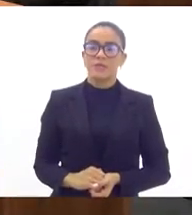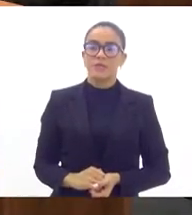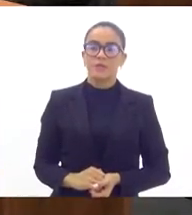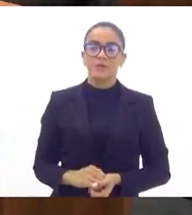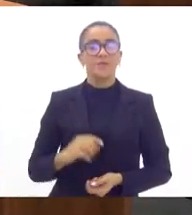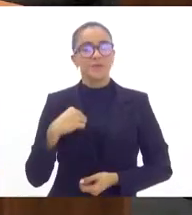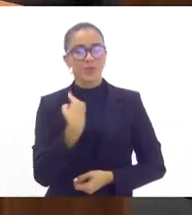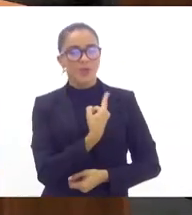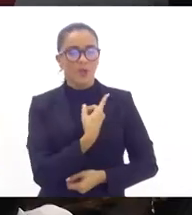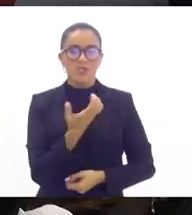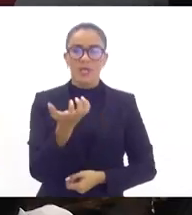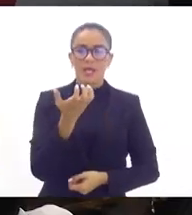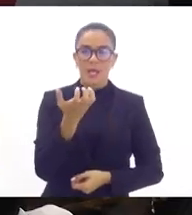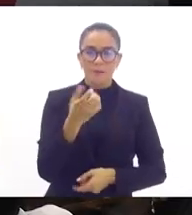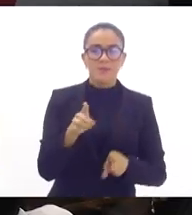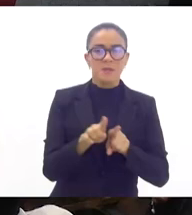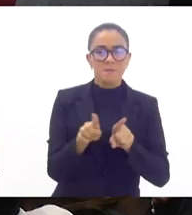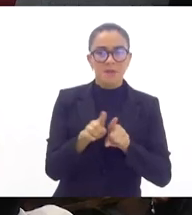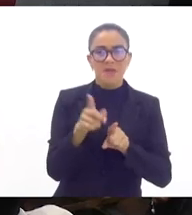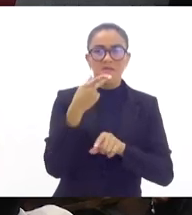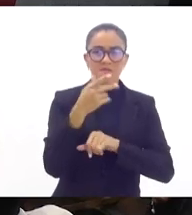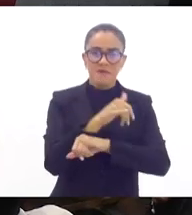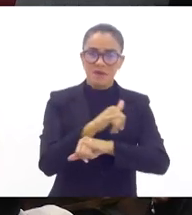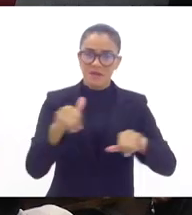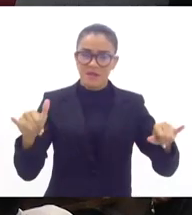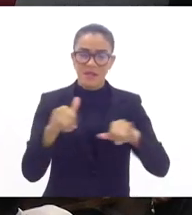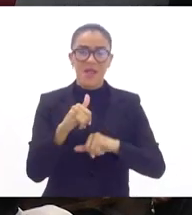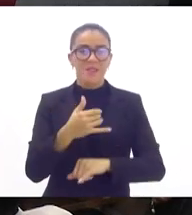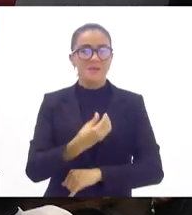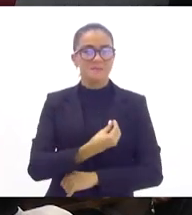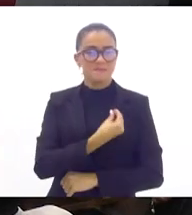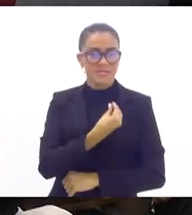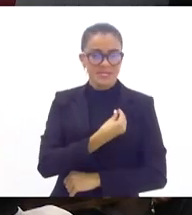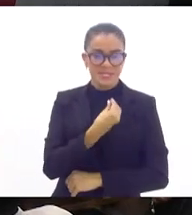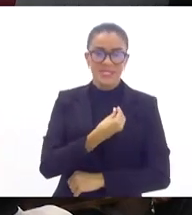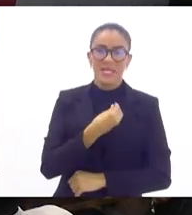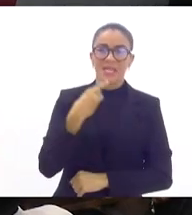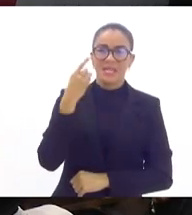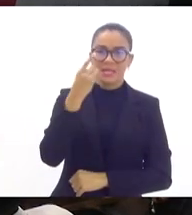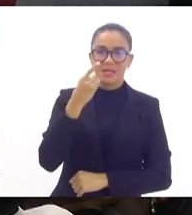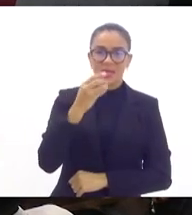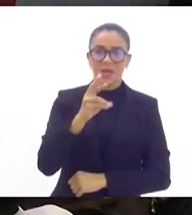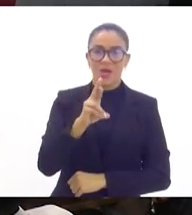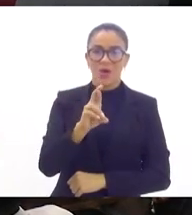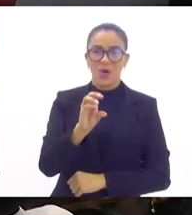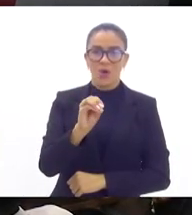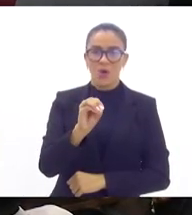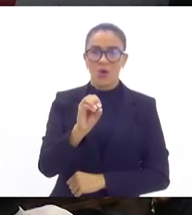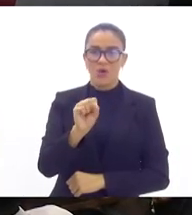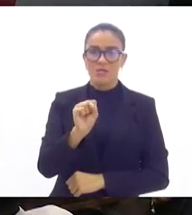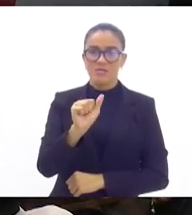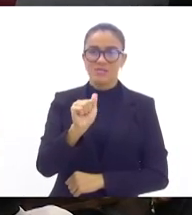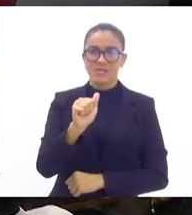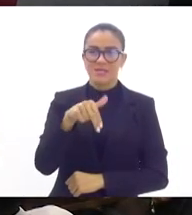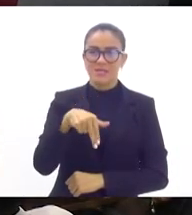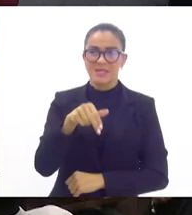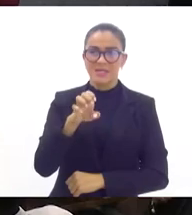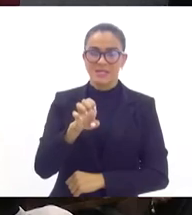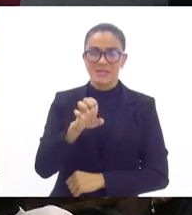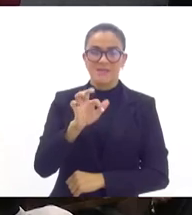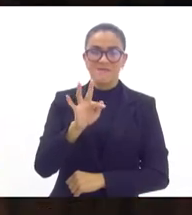nós queremos registrar presença da deputada Rosane Félix conosco nos honrando nesta audiência pública